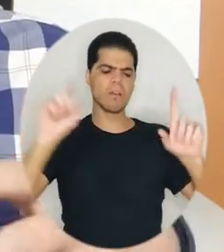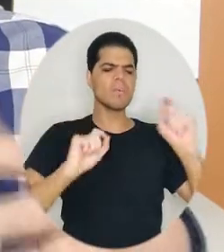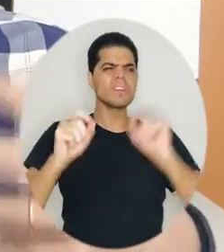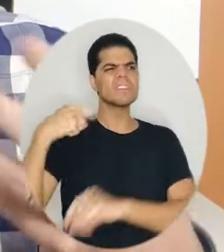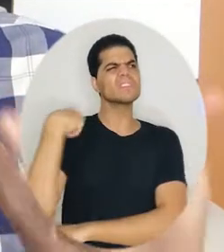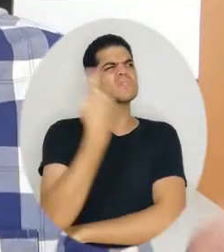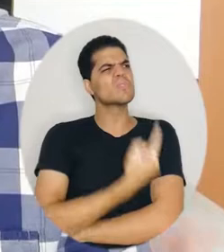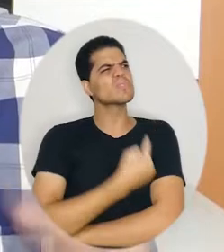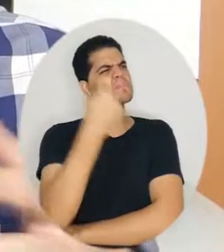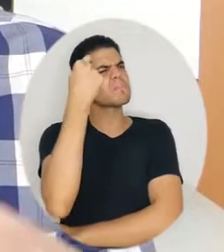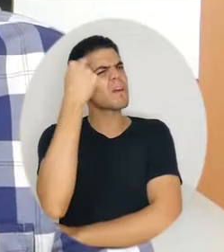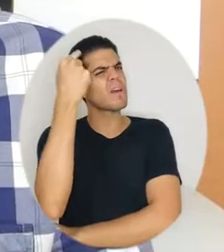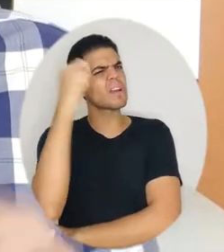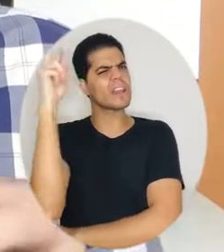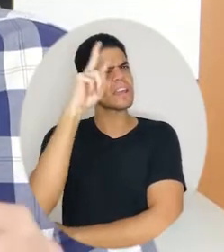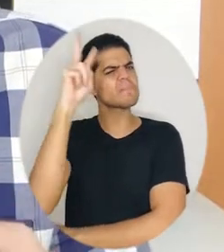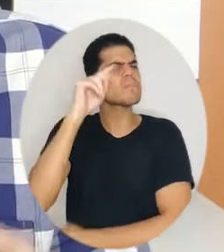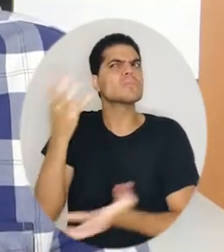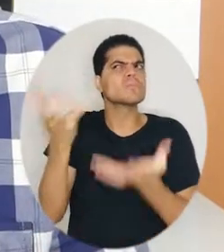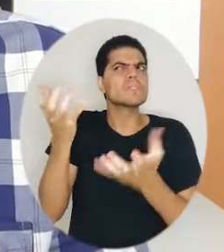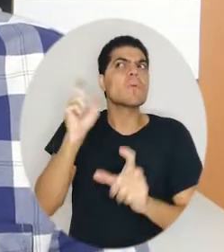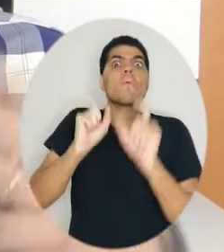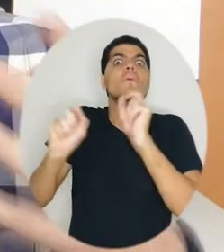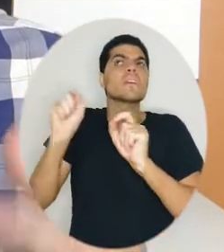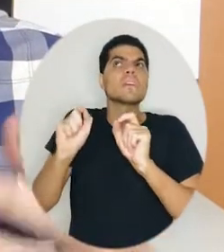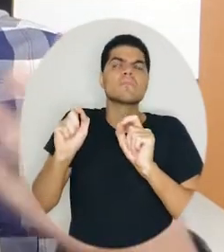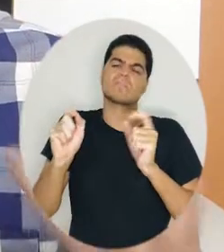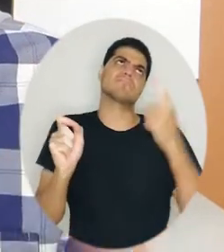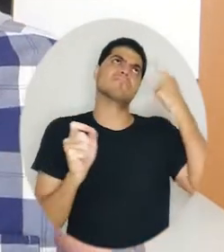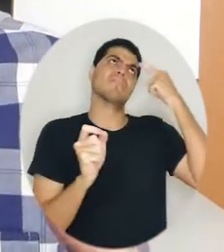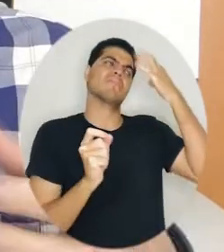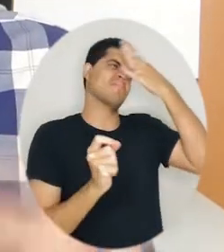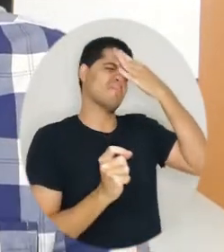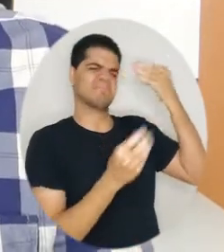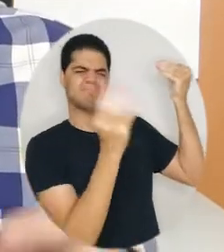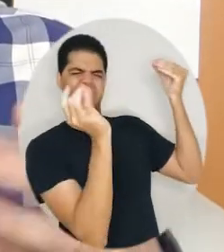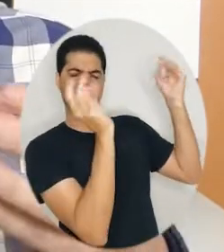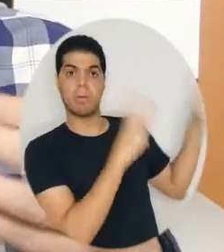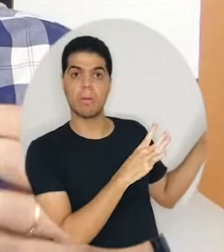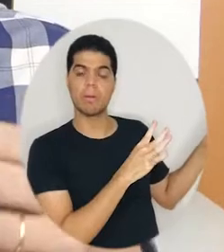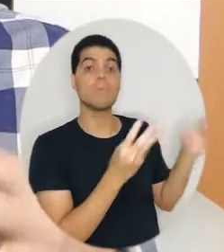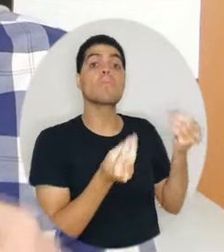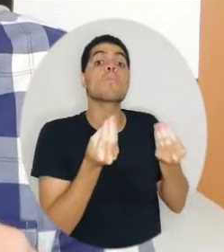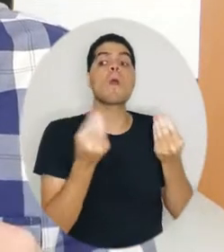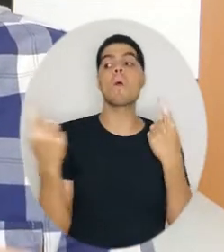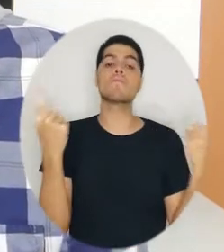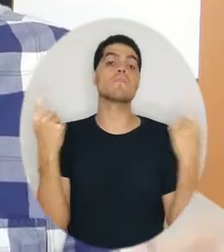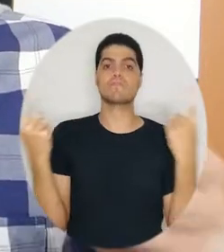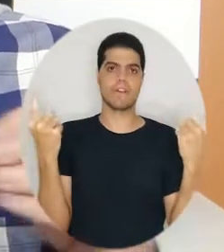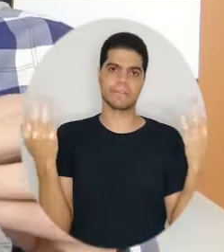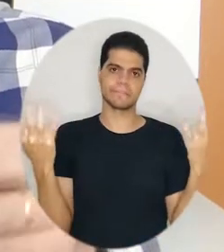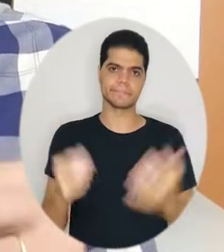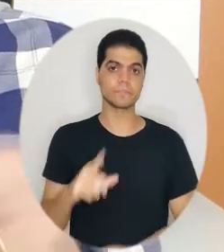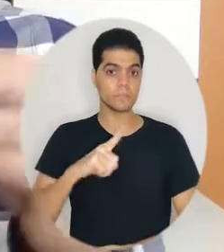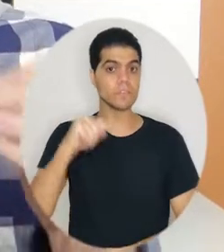Independência que nós queremos lembrar e com a memória da Independência que nós queremos esquecer então quando a gente tem uma grande comemoração